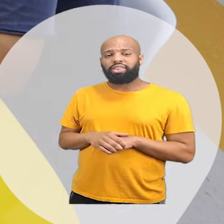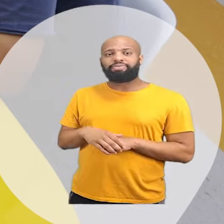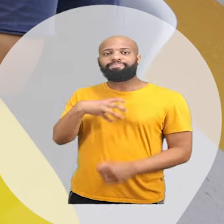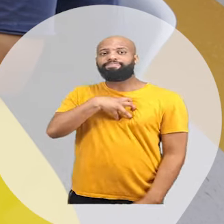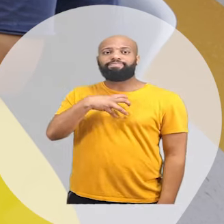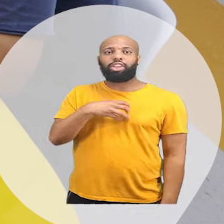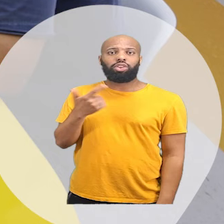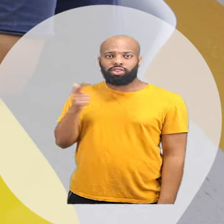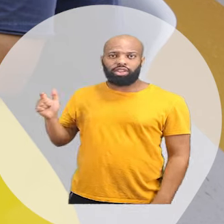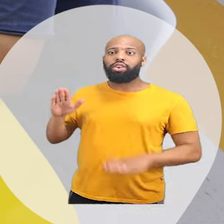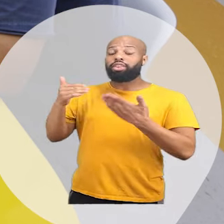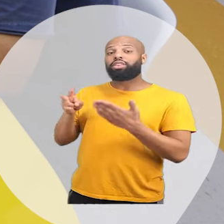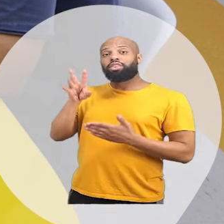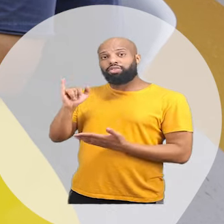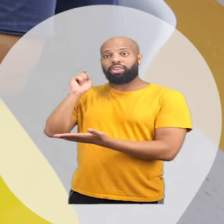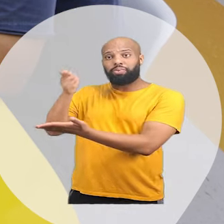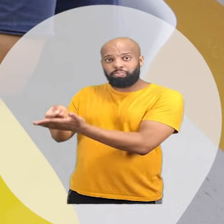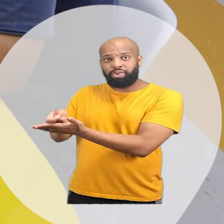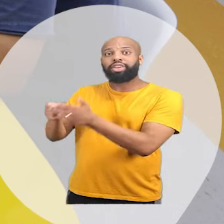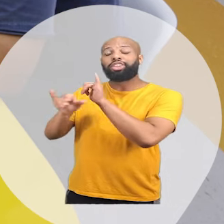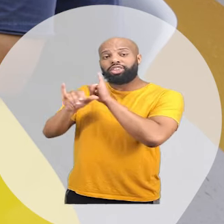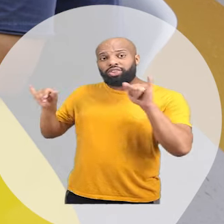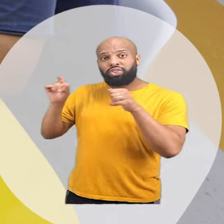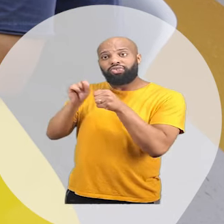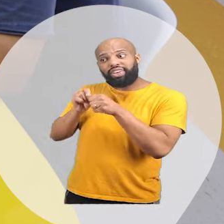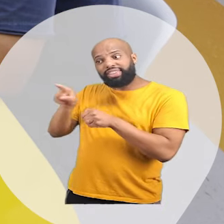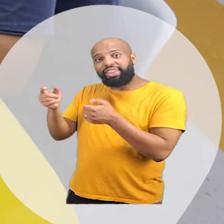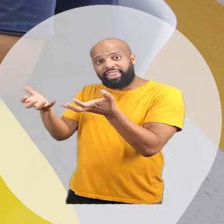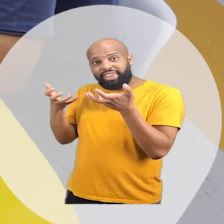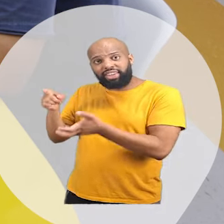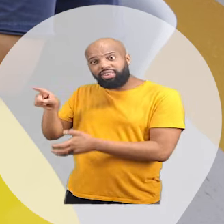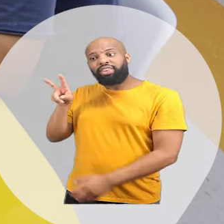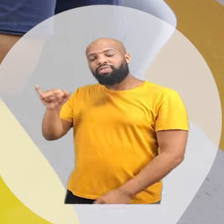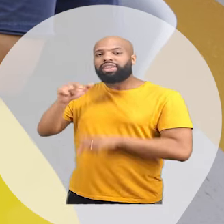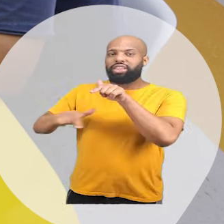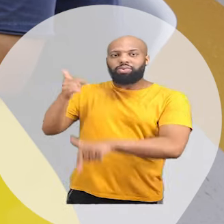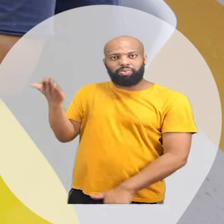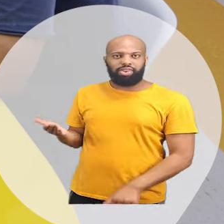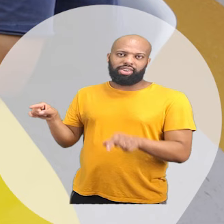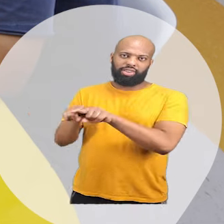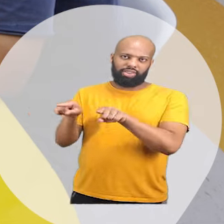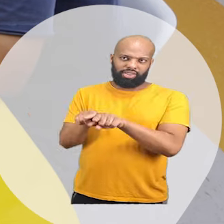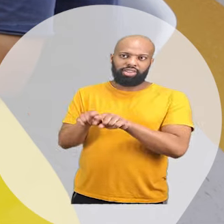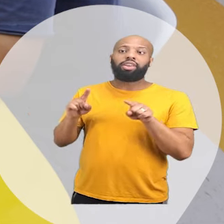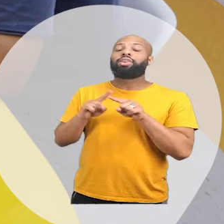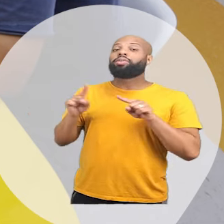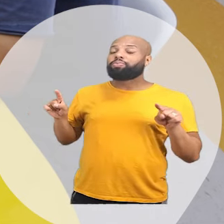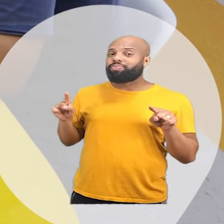então não faz sentido entende então vai lá apague divulga e faz o cara querer que você vai lá e trabalho para ele